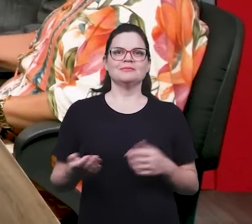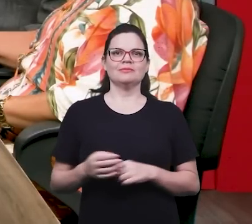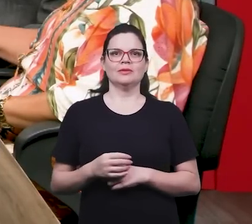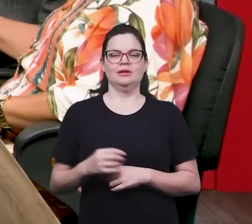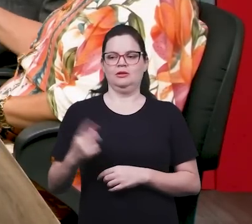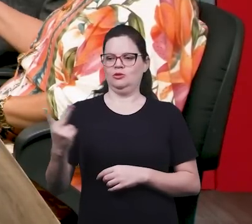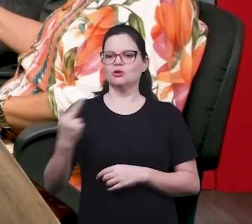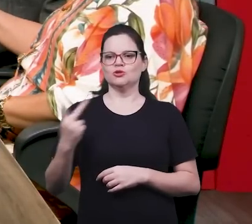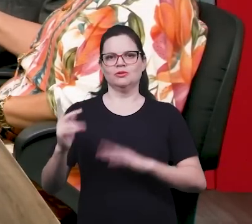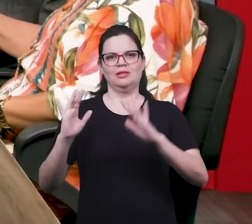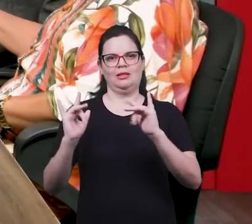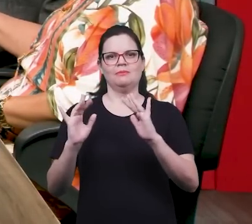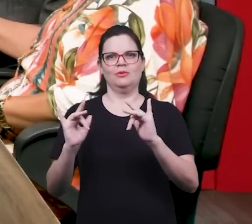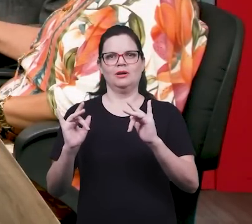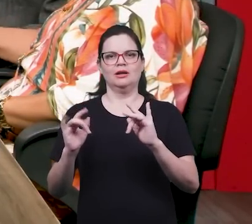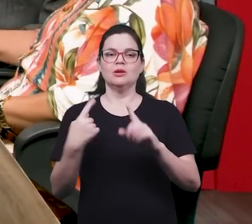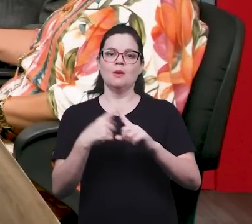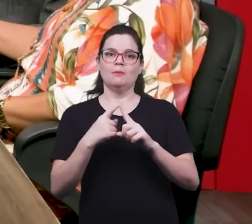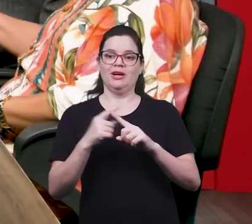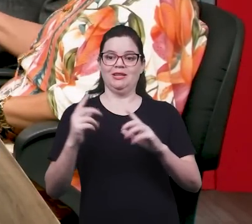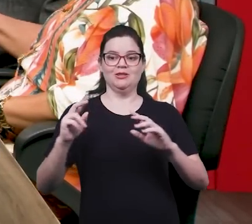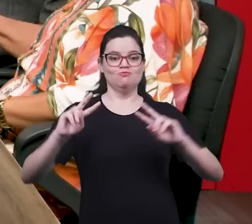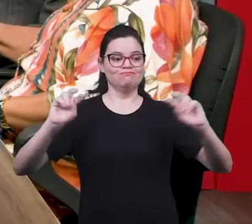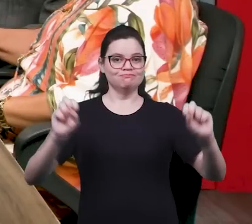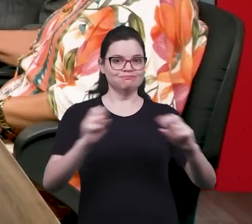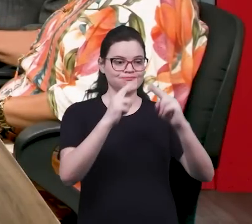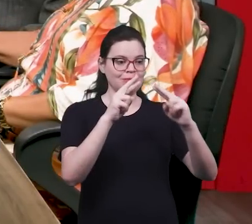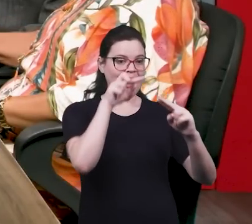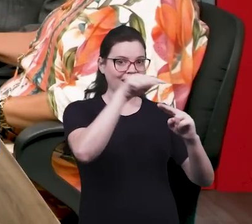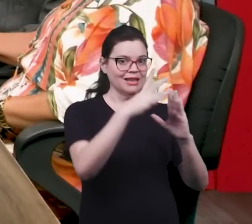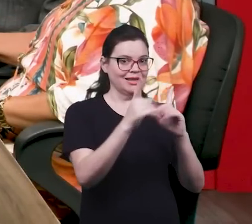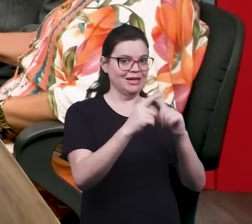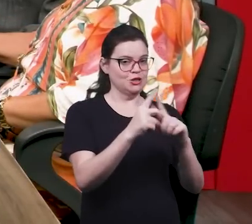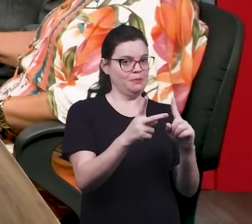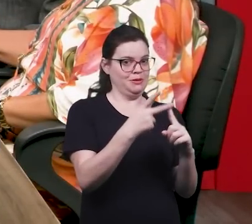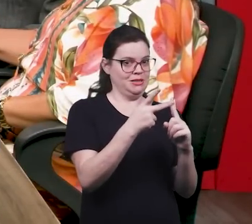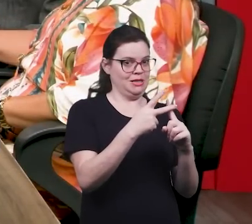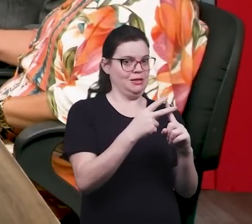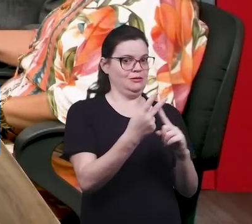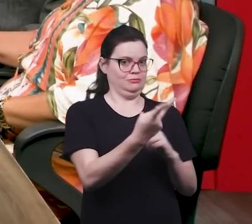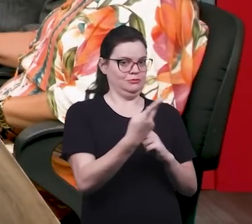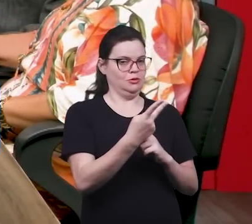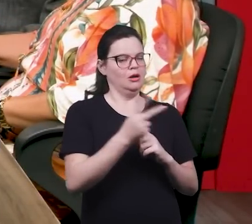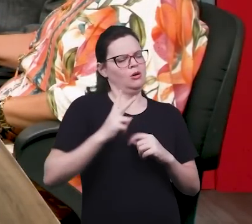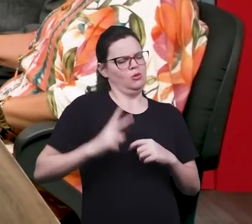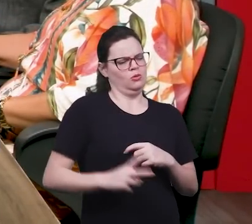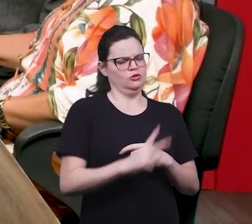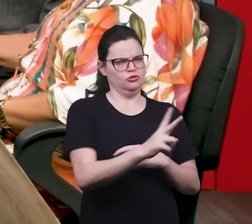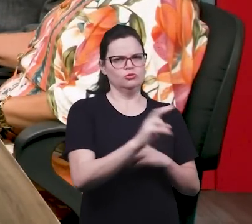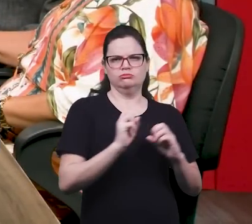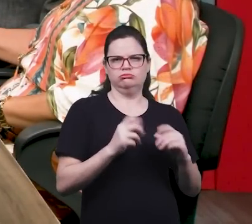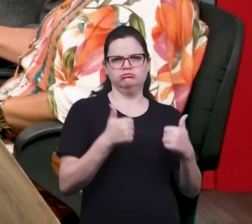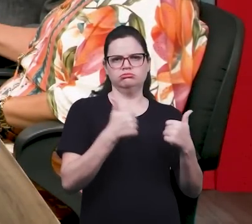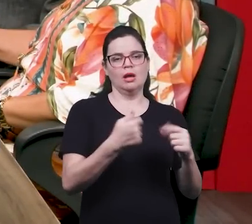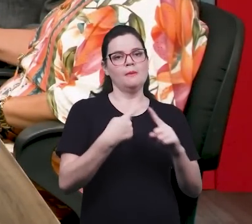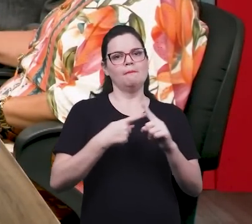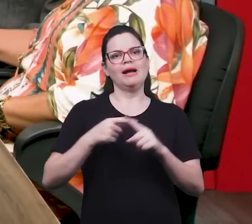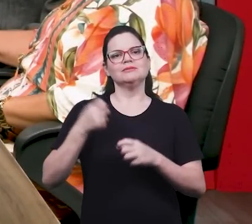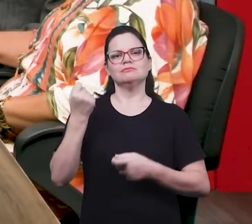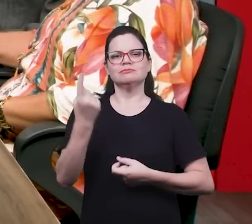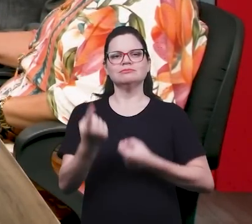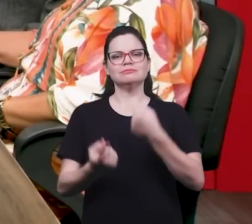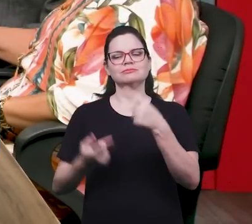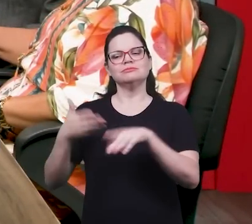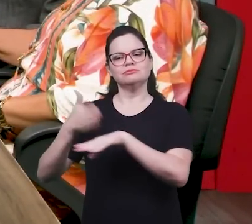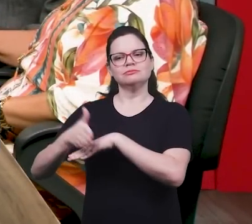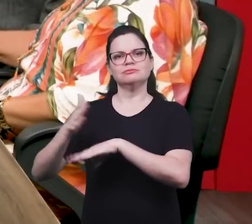nós namorávamos, que ele conheceu, nós íamos, mas continuamos na nossa, E, inclusive, o nosso casamento, o